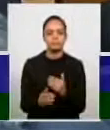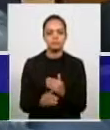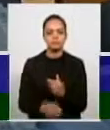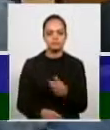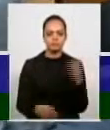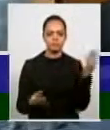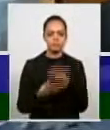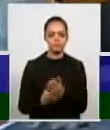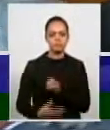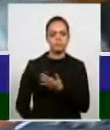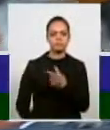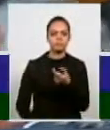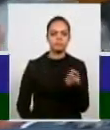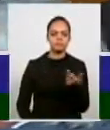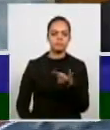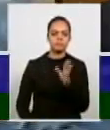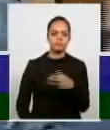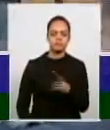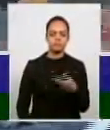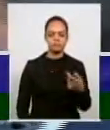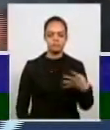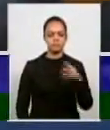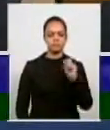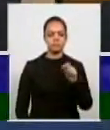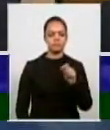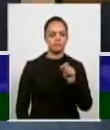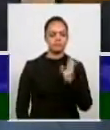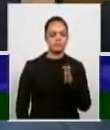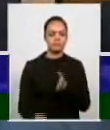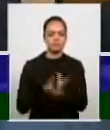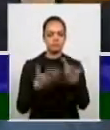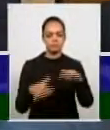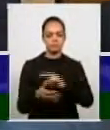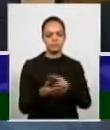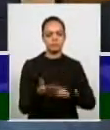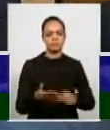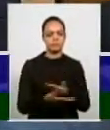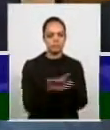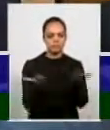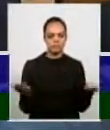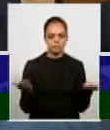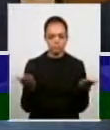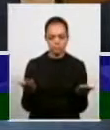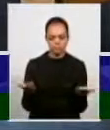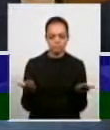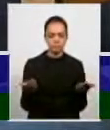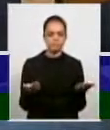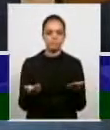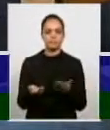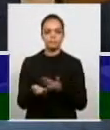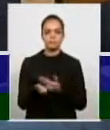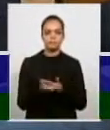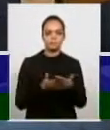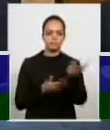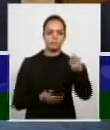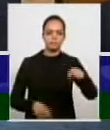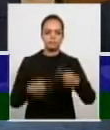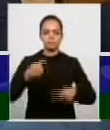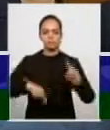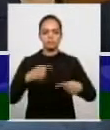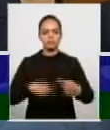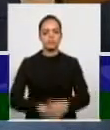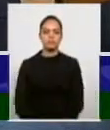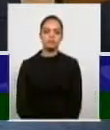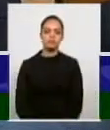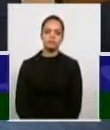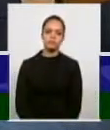processo número 002/2014, após a dispensa de leitura aprovada por todos os senhores, eu coloco novamente em